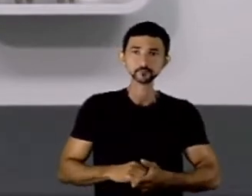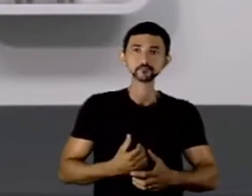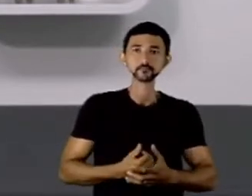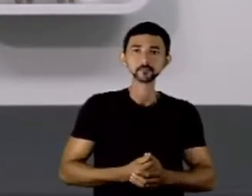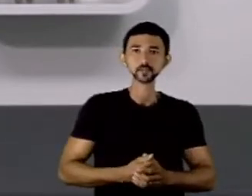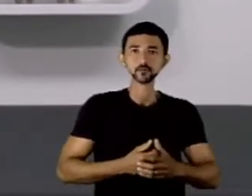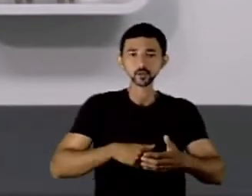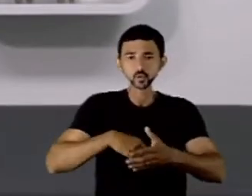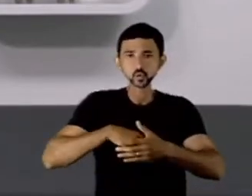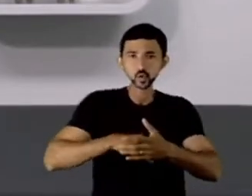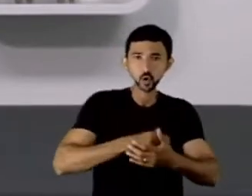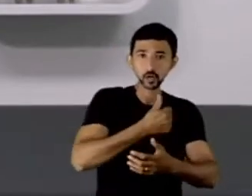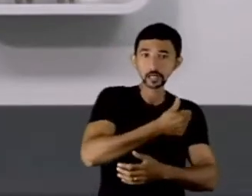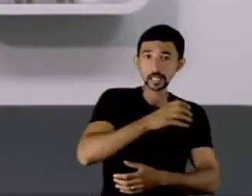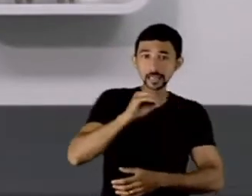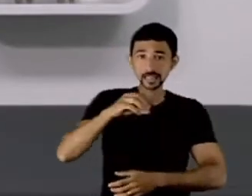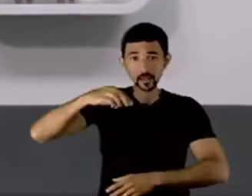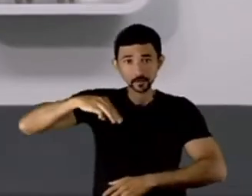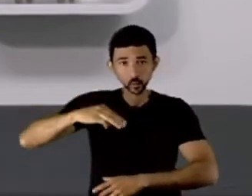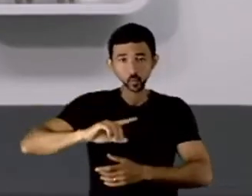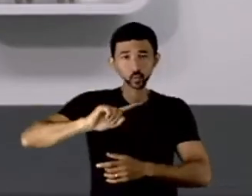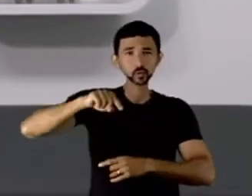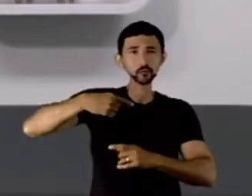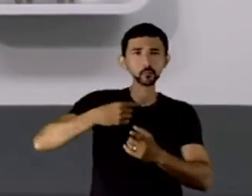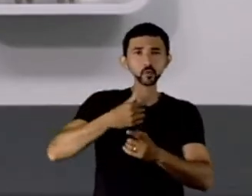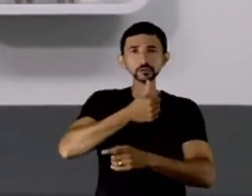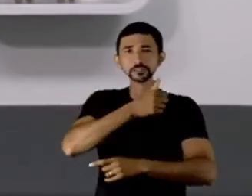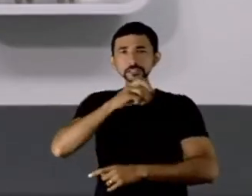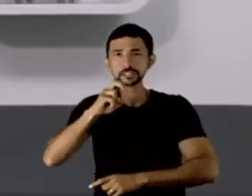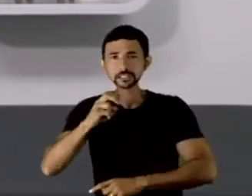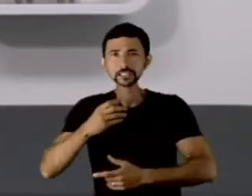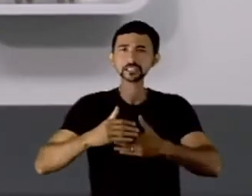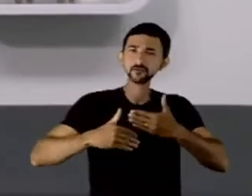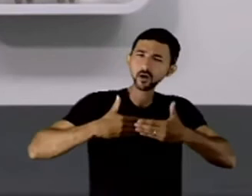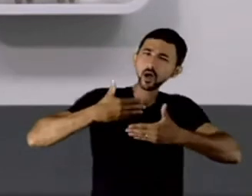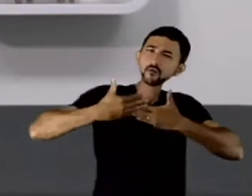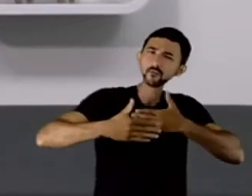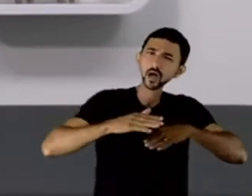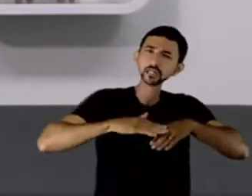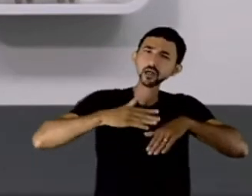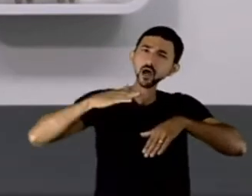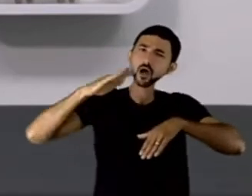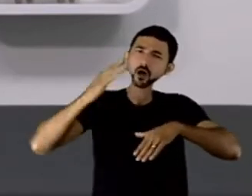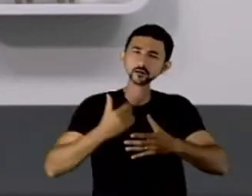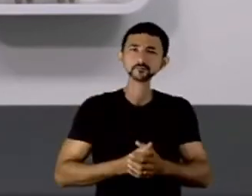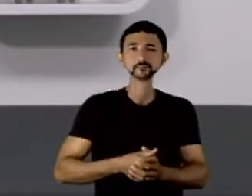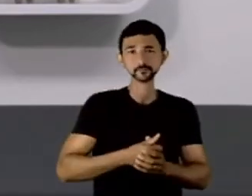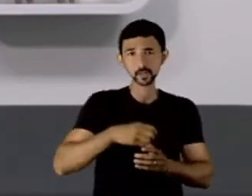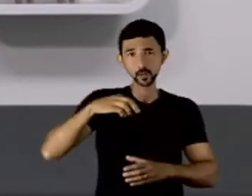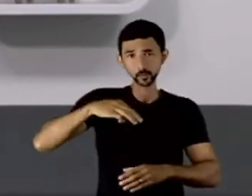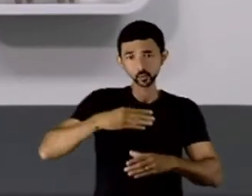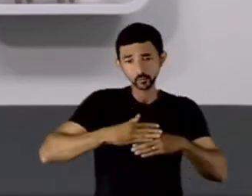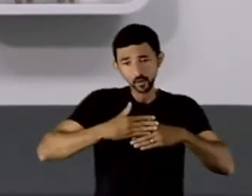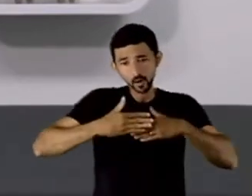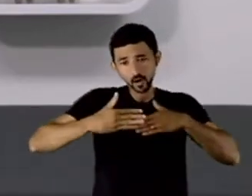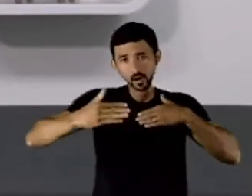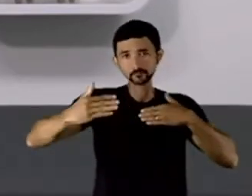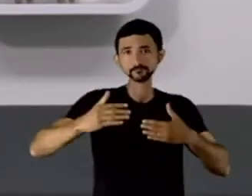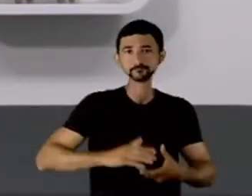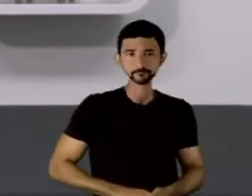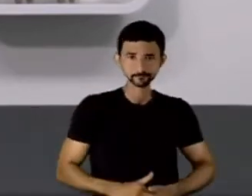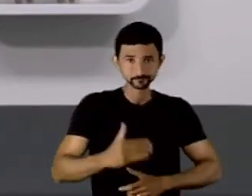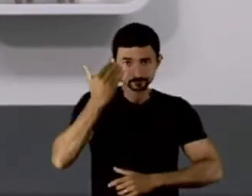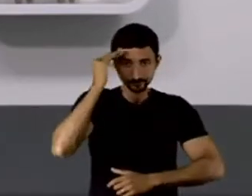10 minutos ou 15. Depois você vai dobrando isso de acordo com o condicionamento do teu organismo. Deu